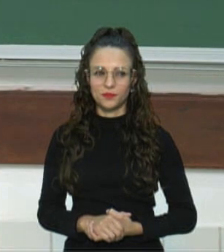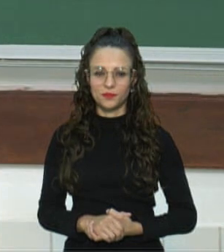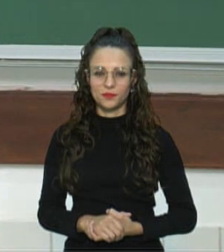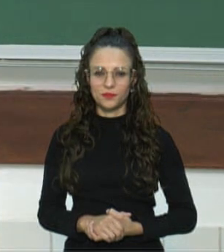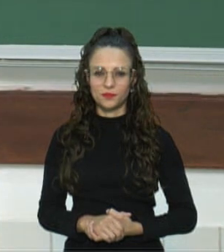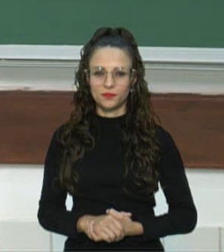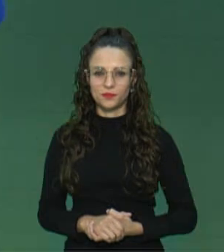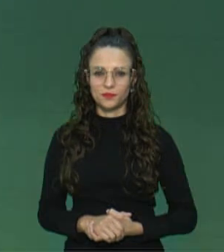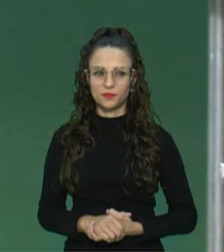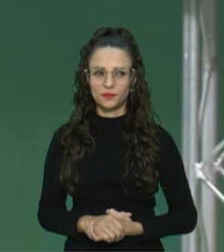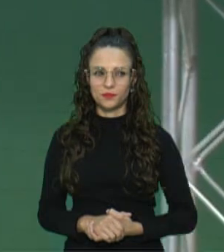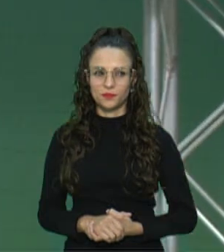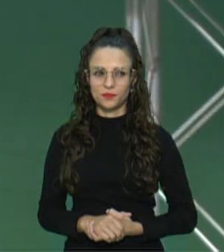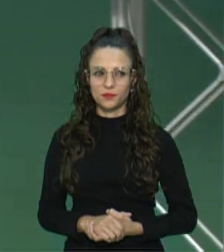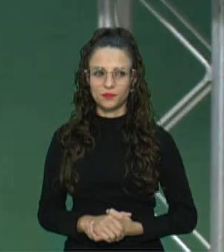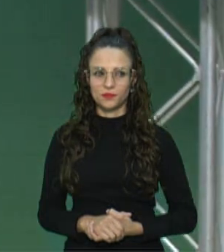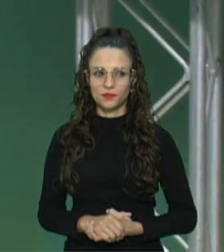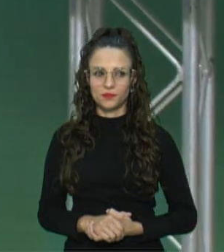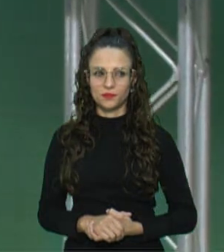Troca.